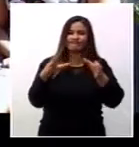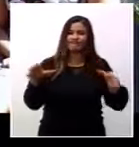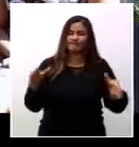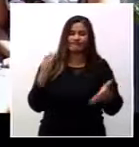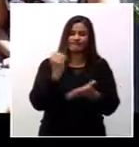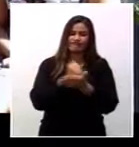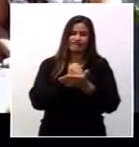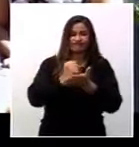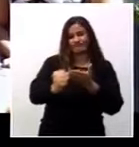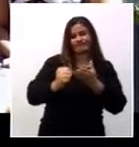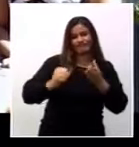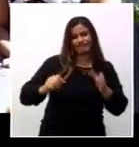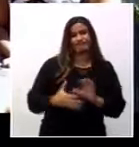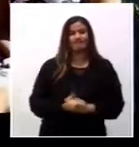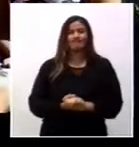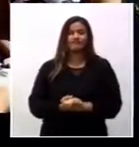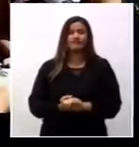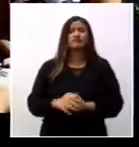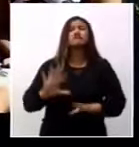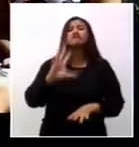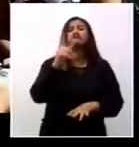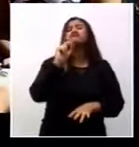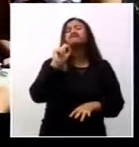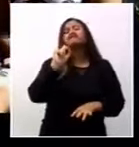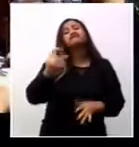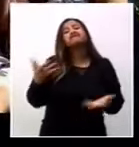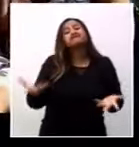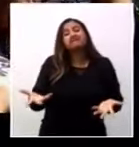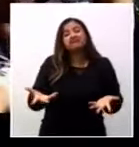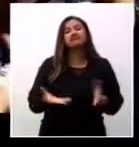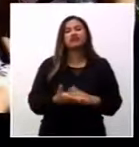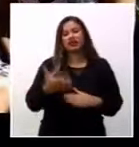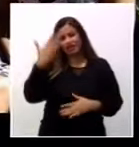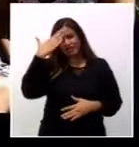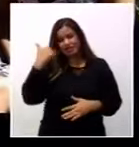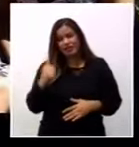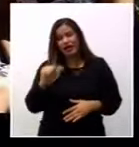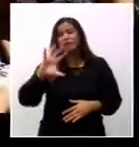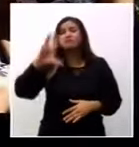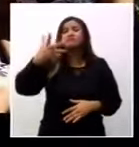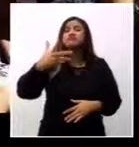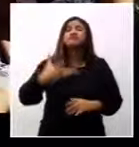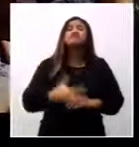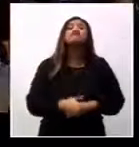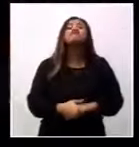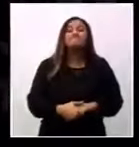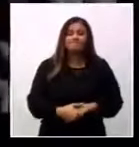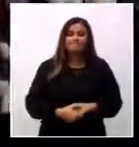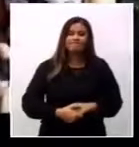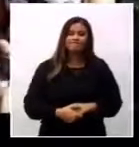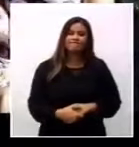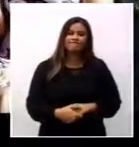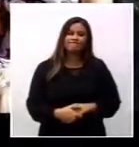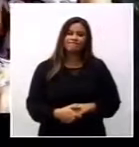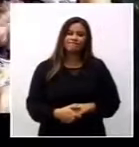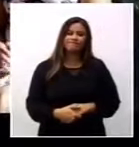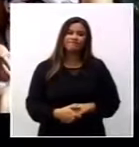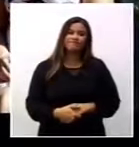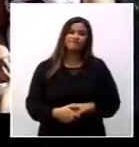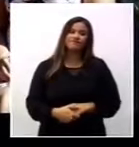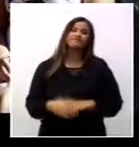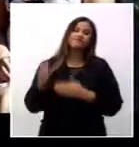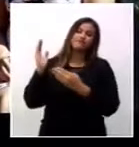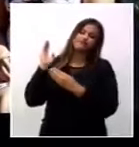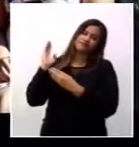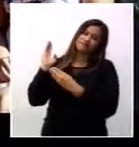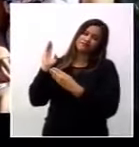destruída. O que será que aconteceu aqui? Você sabe que evento foi esse? Gente, essa